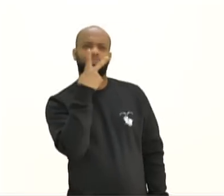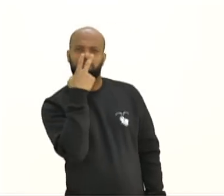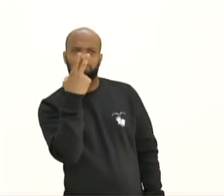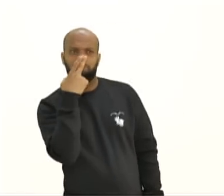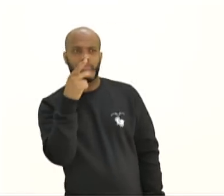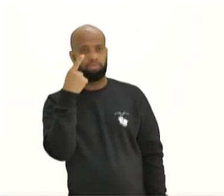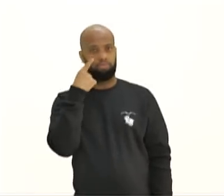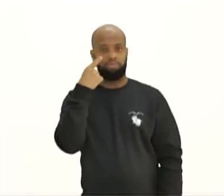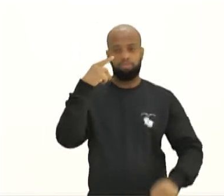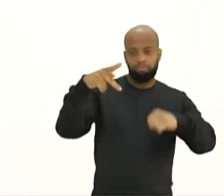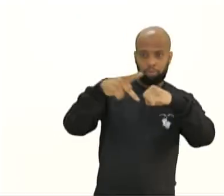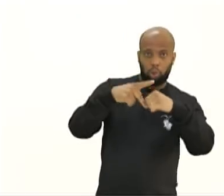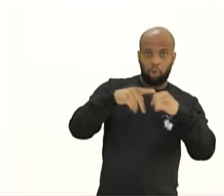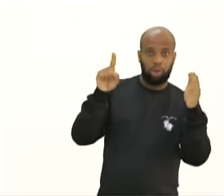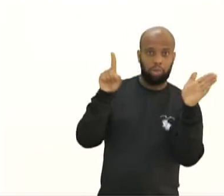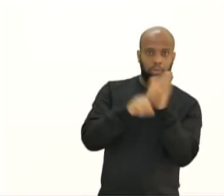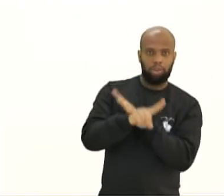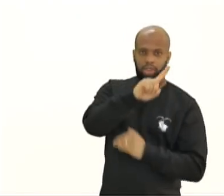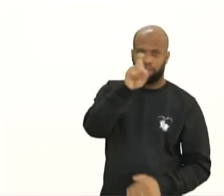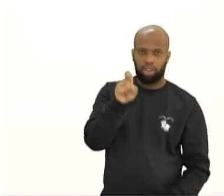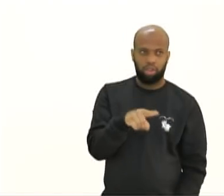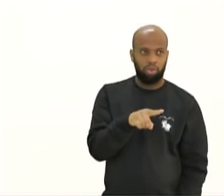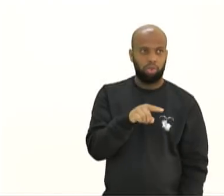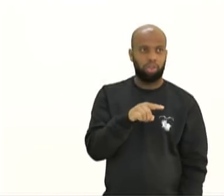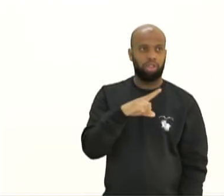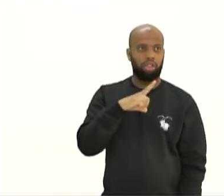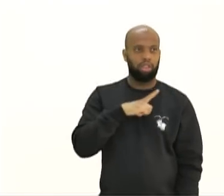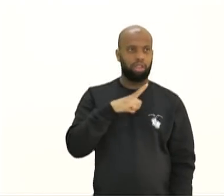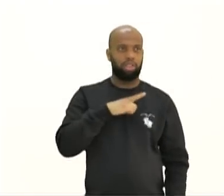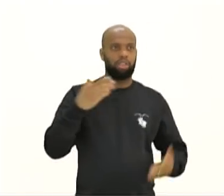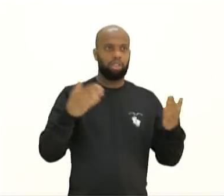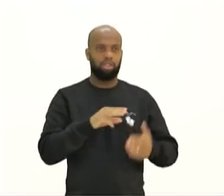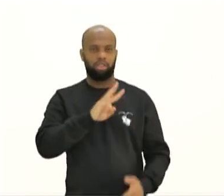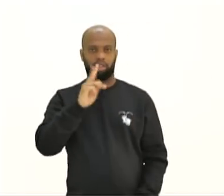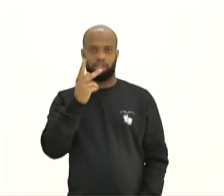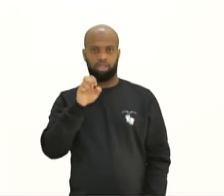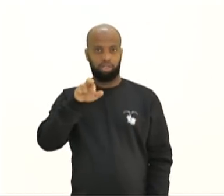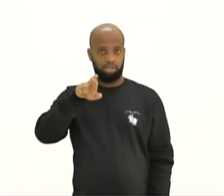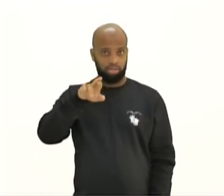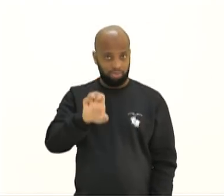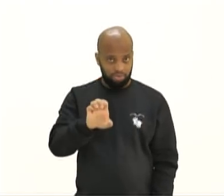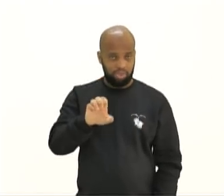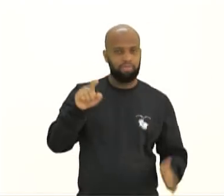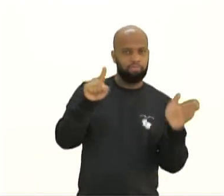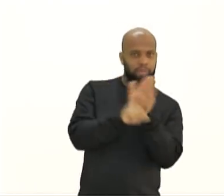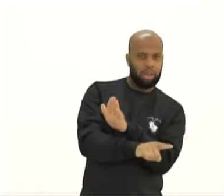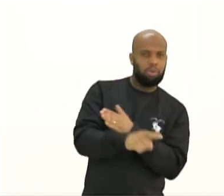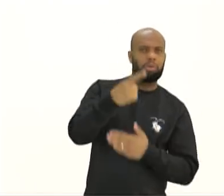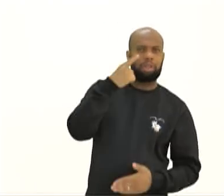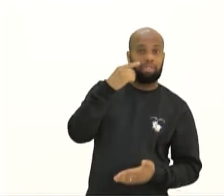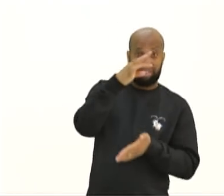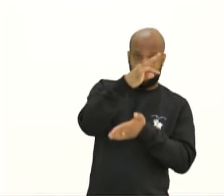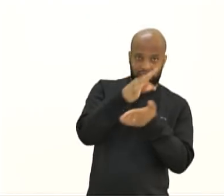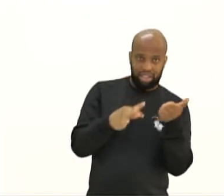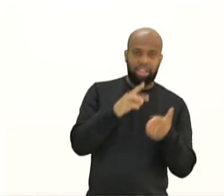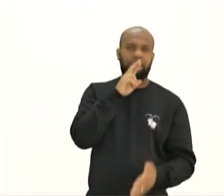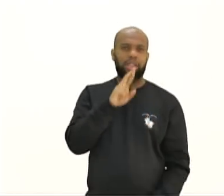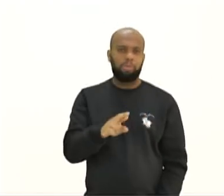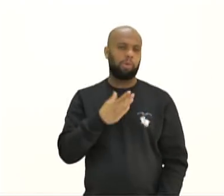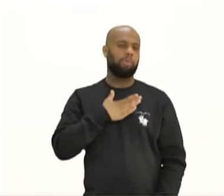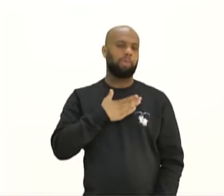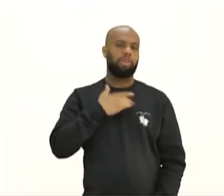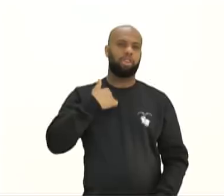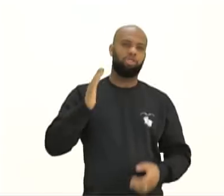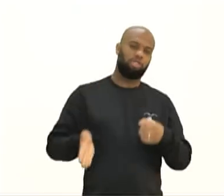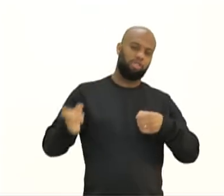meu pronome interrogativo, where. O que eu quero saber? Presta atenção na pergunta, dá uma olhadinha no texto e me responde